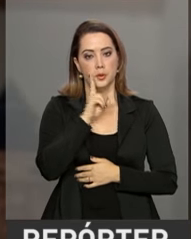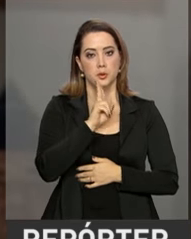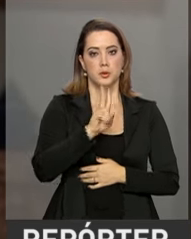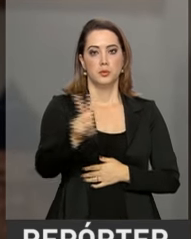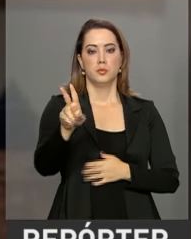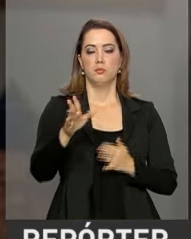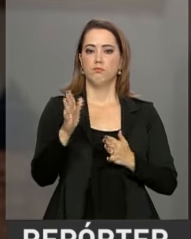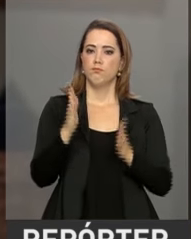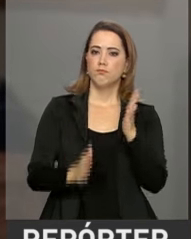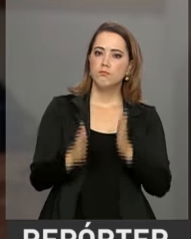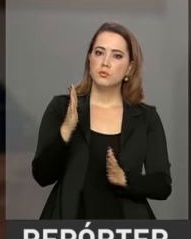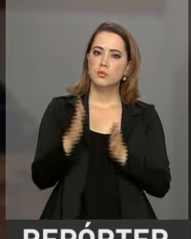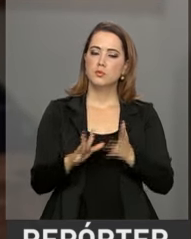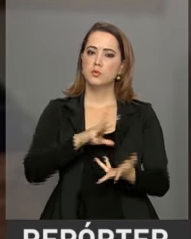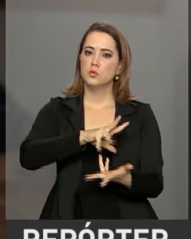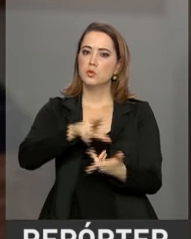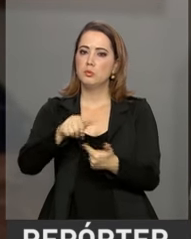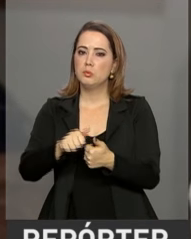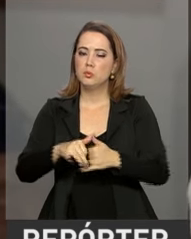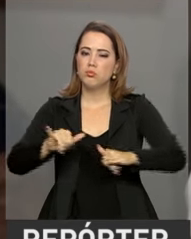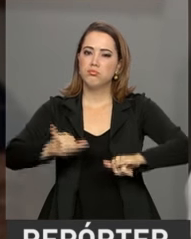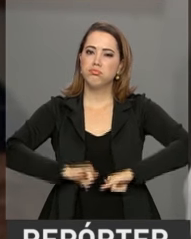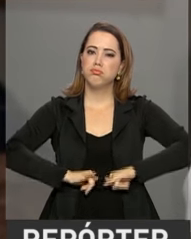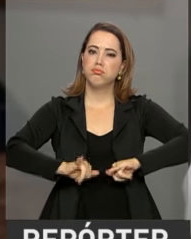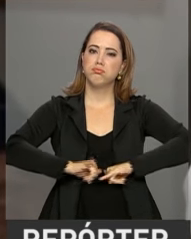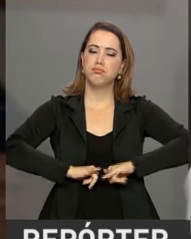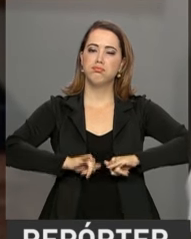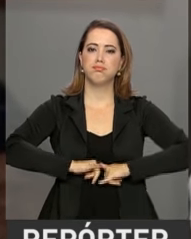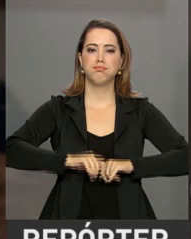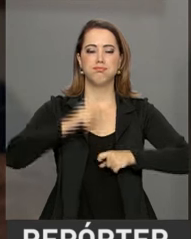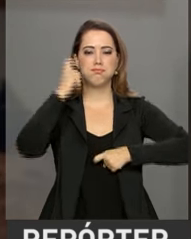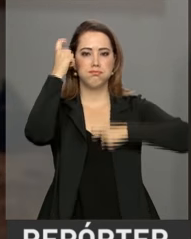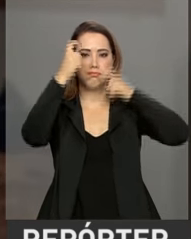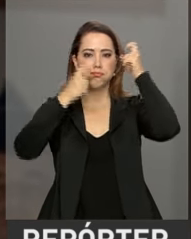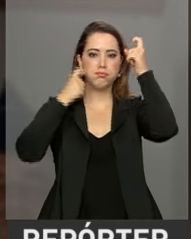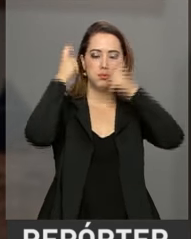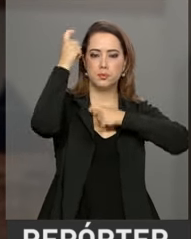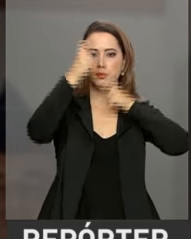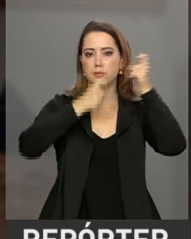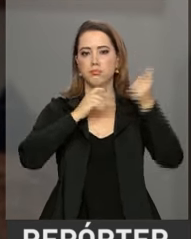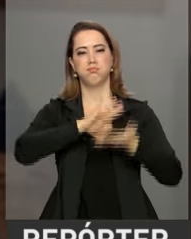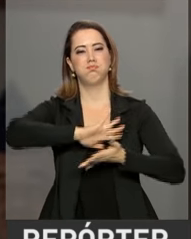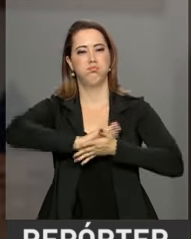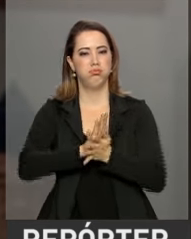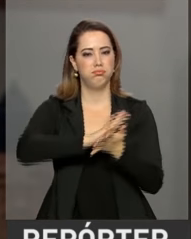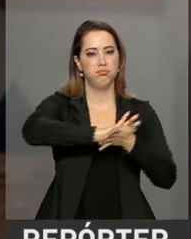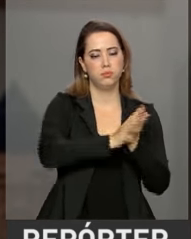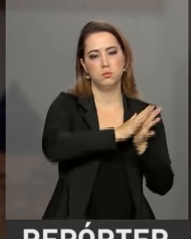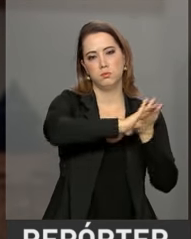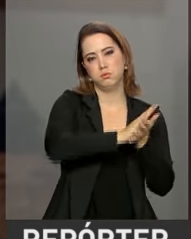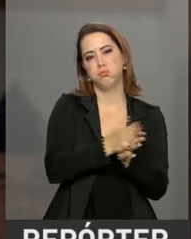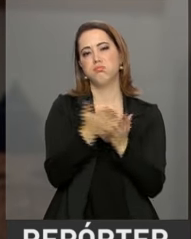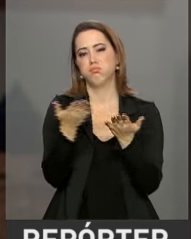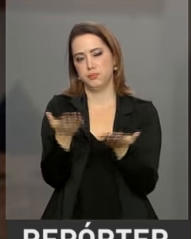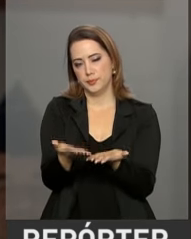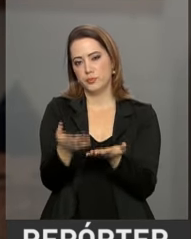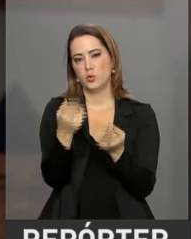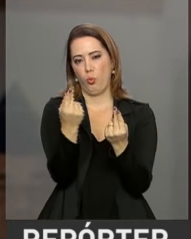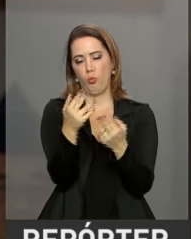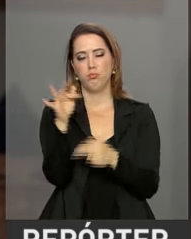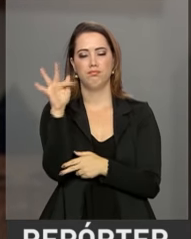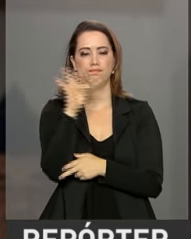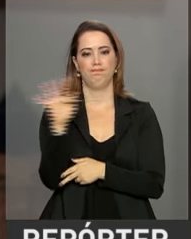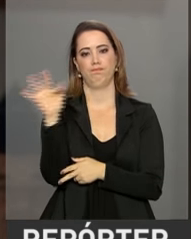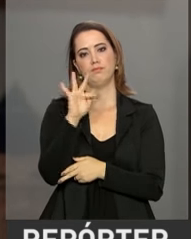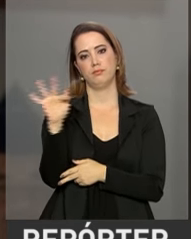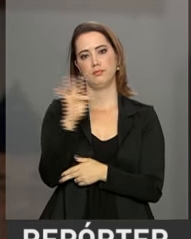momento em que o mundo padece de tantas preocupações e tragédias, como a mais recente